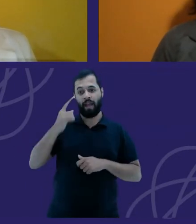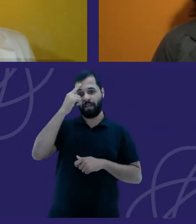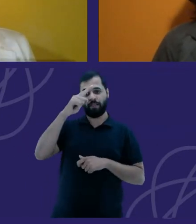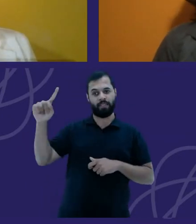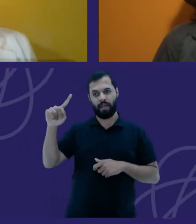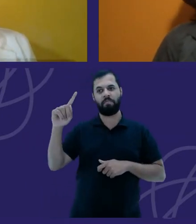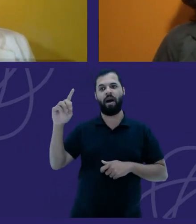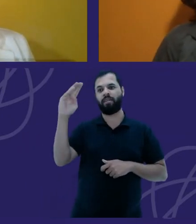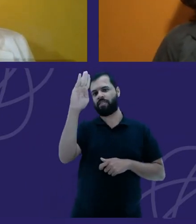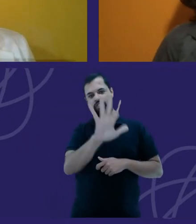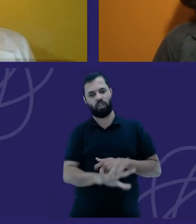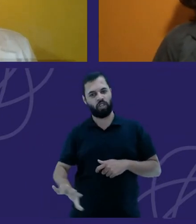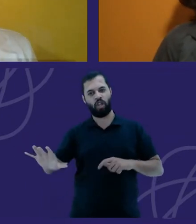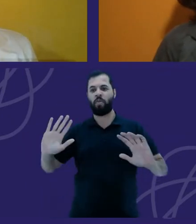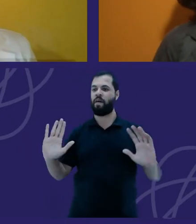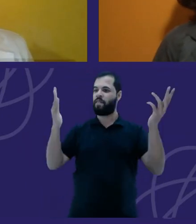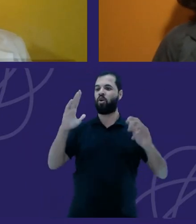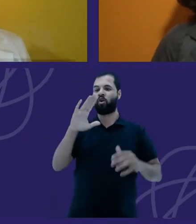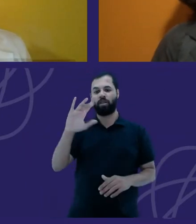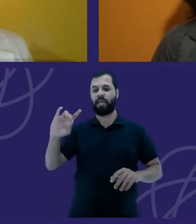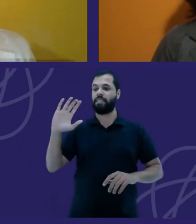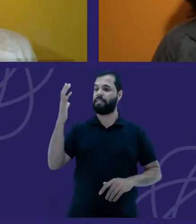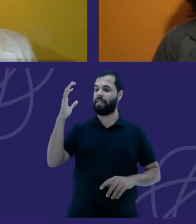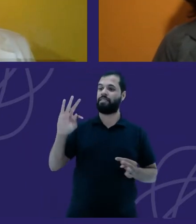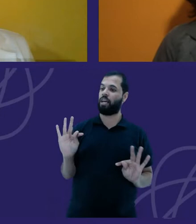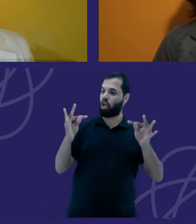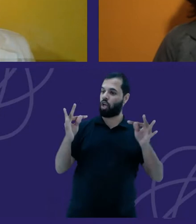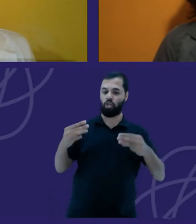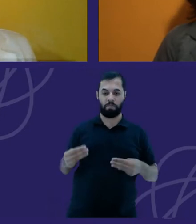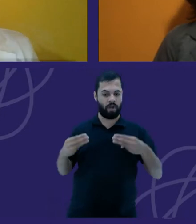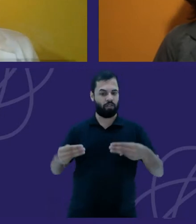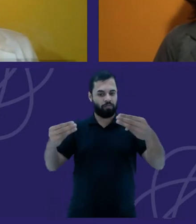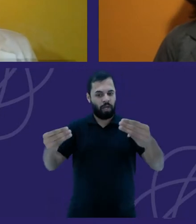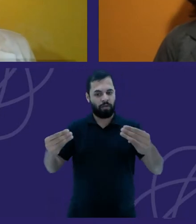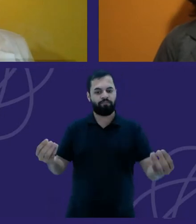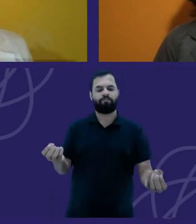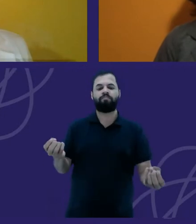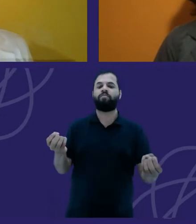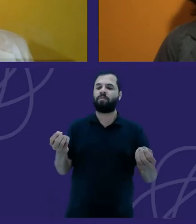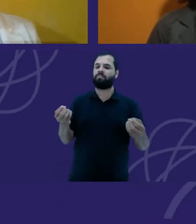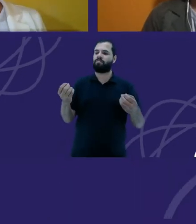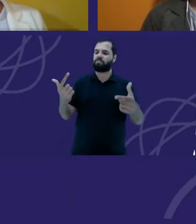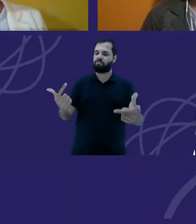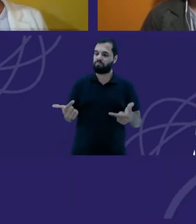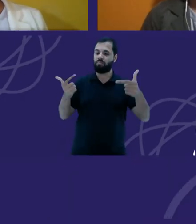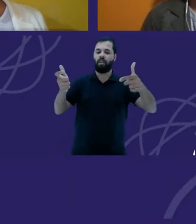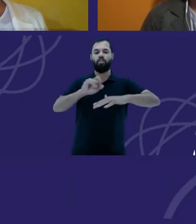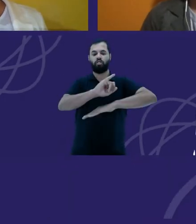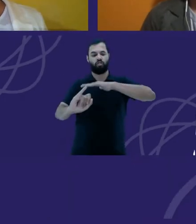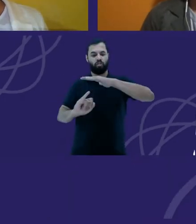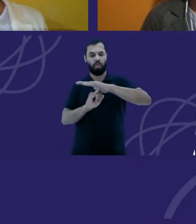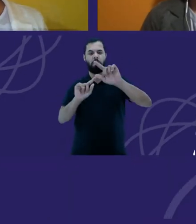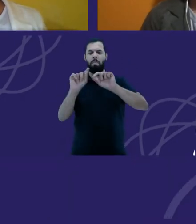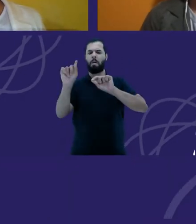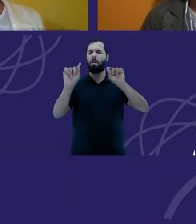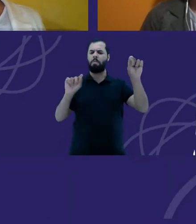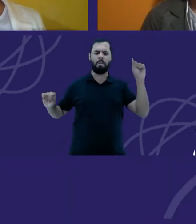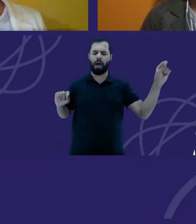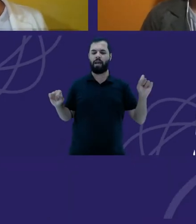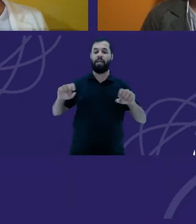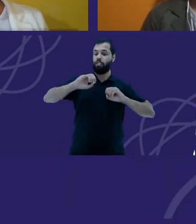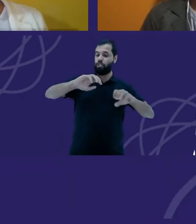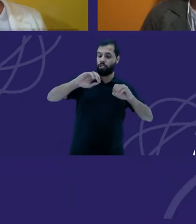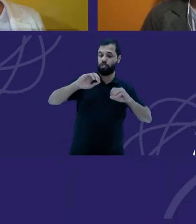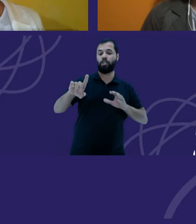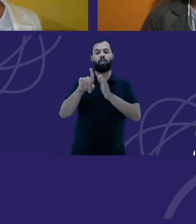Ministério de Ciência, Tecnologia e Inovações e promovido por diversas instituições de ensino e pesquisa de todo o